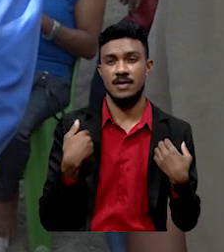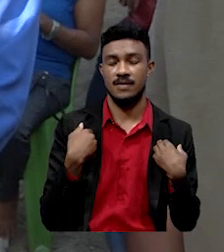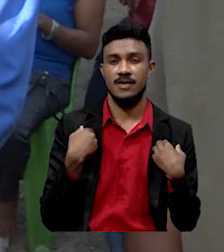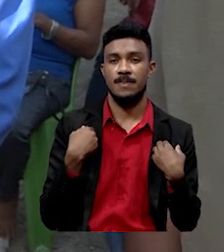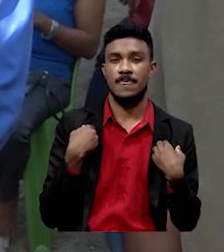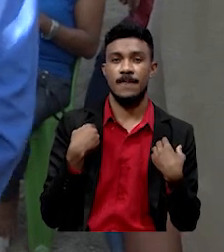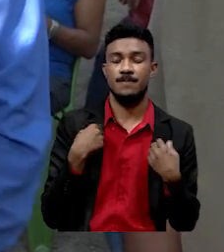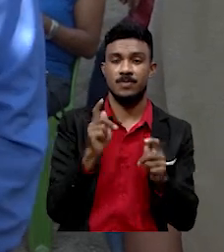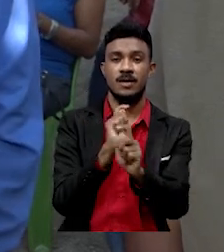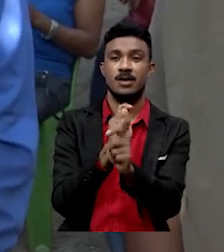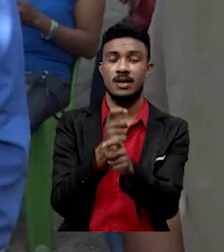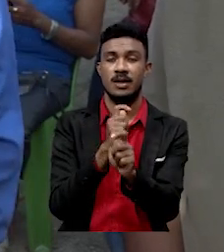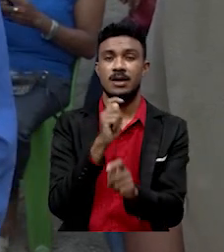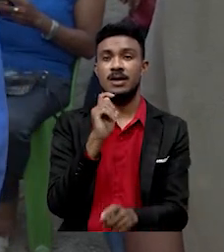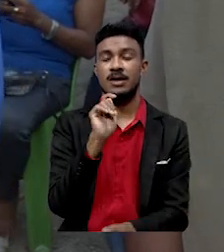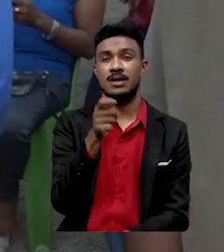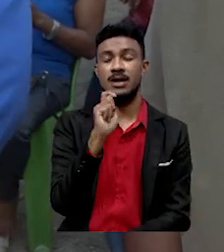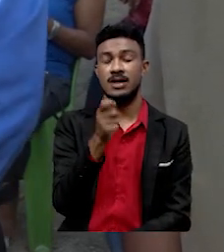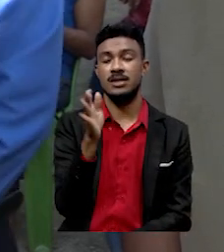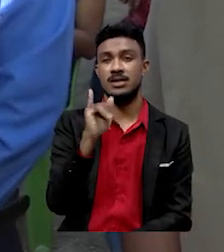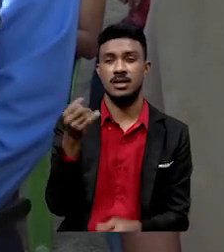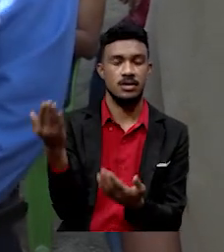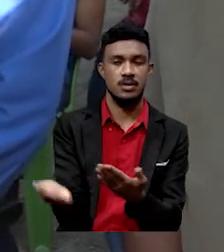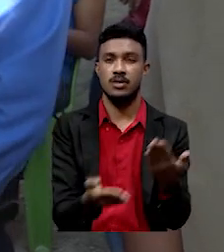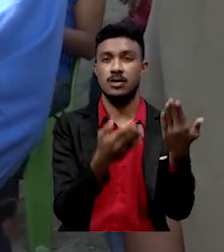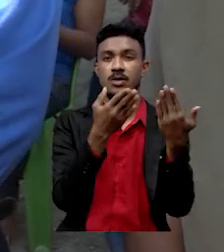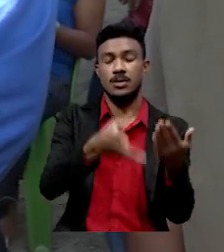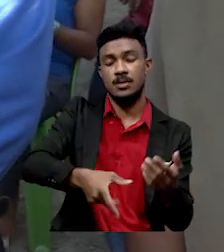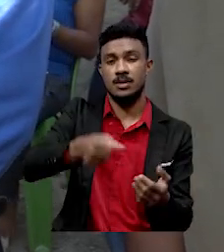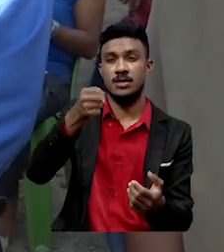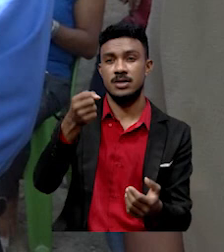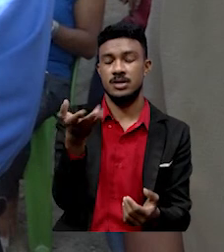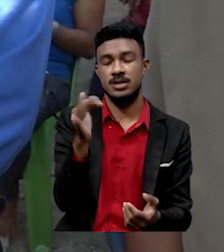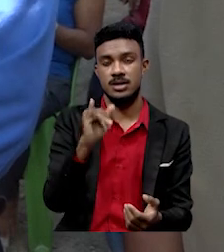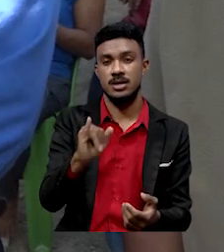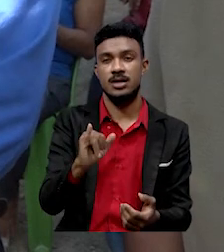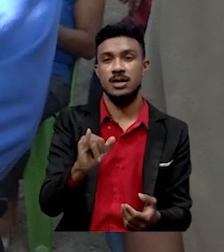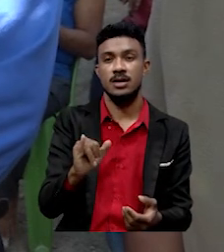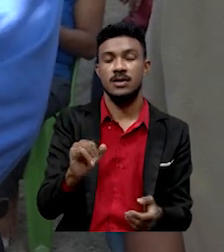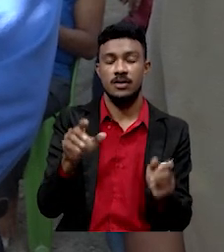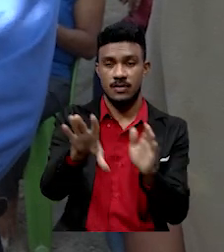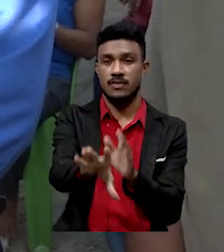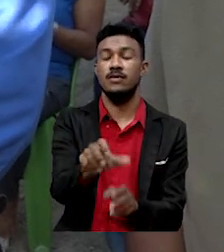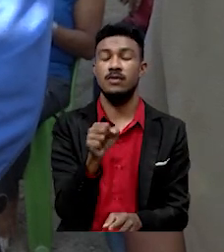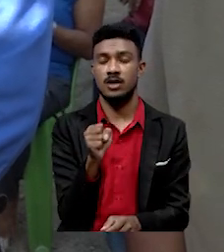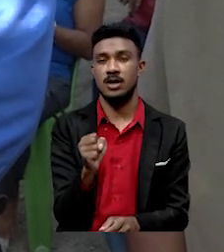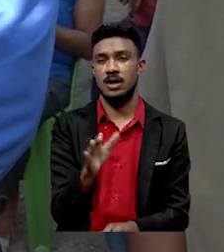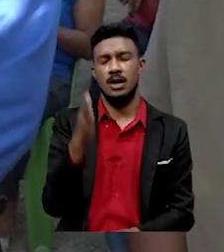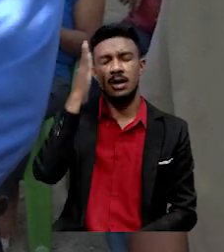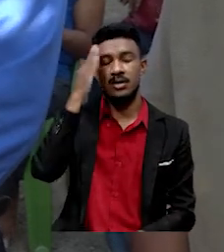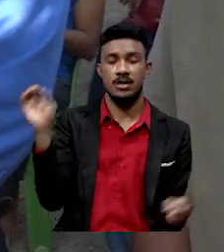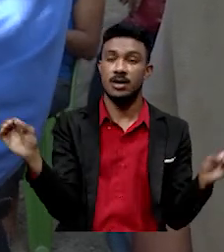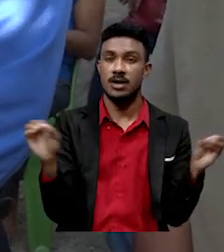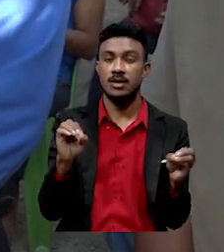sira futi lixo nini, tau ele plastik ira nini sira mo futi. Ser li uma hare sira mo futi. Nebe hanoi laos dende be